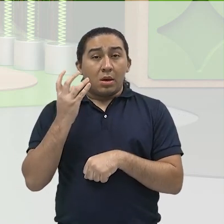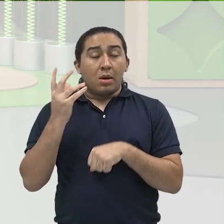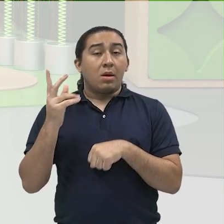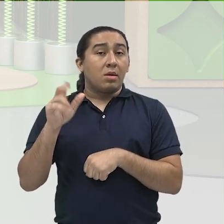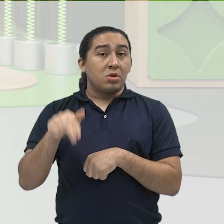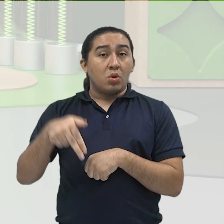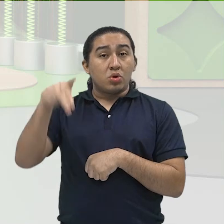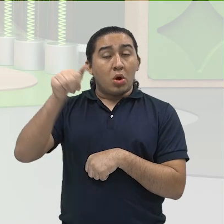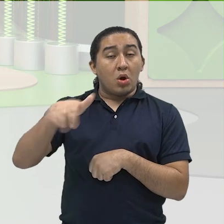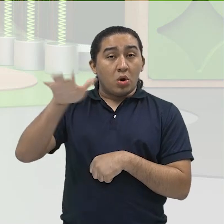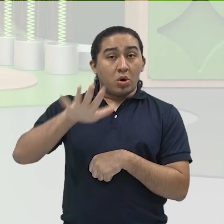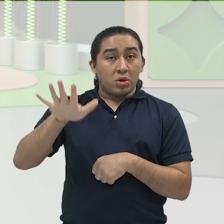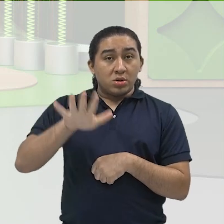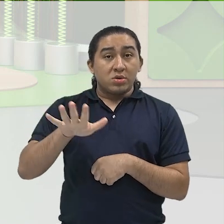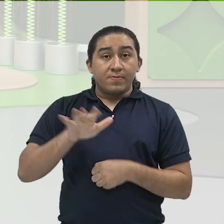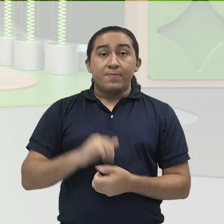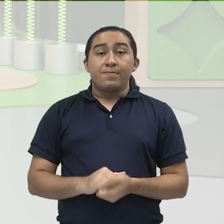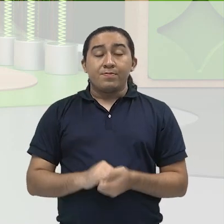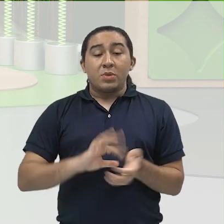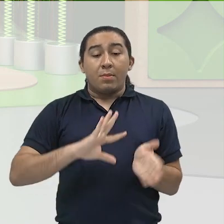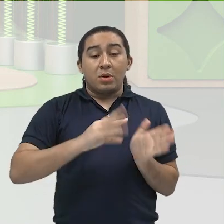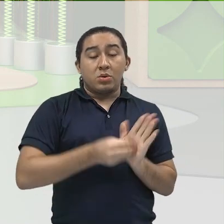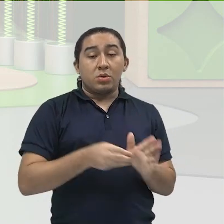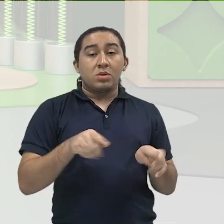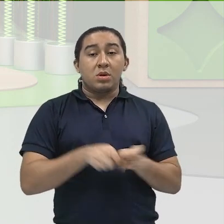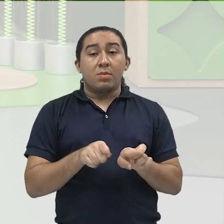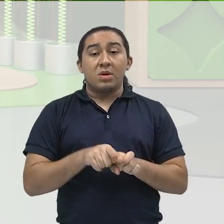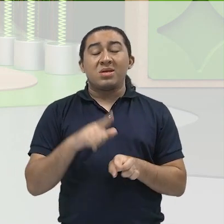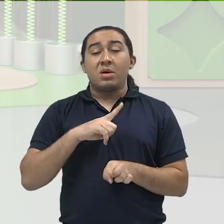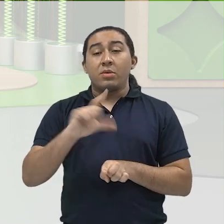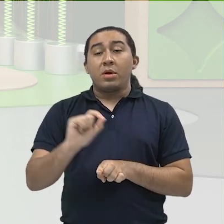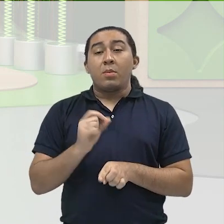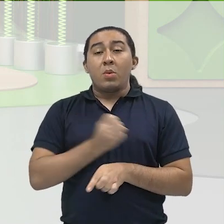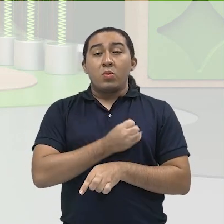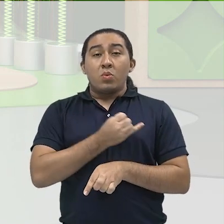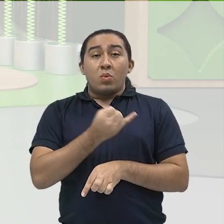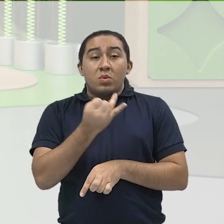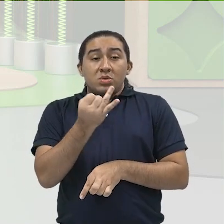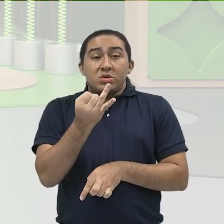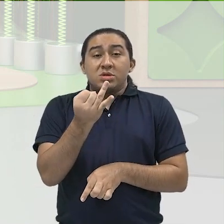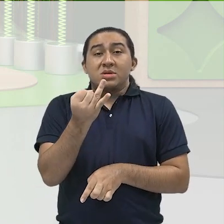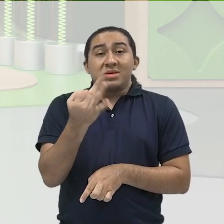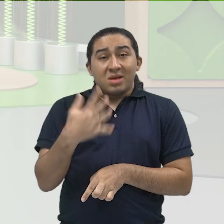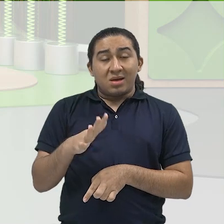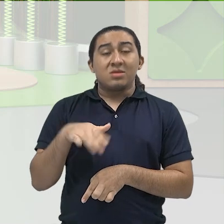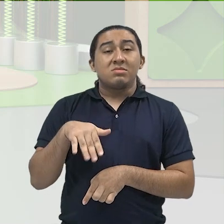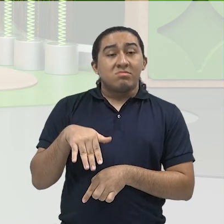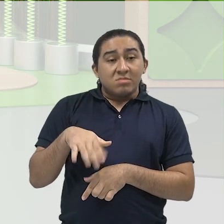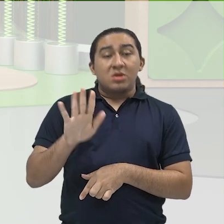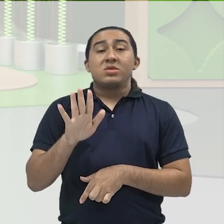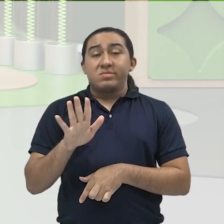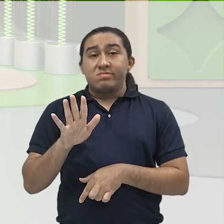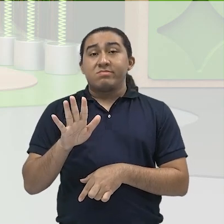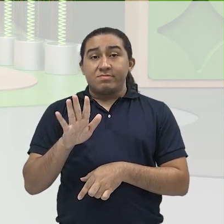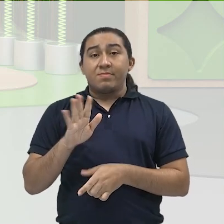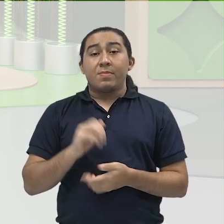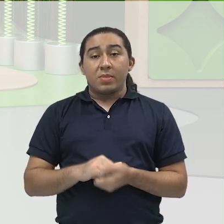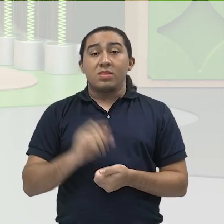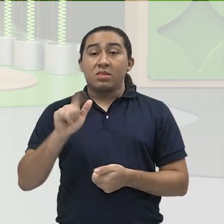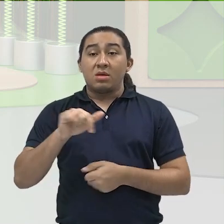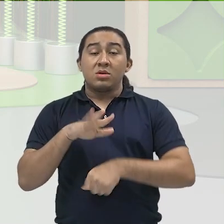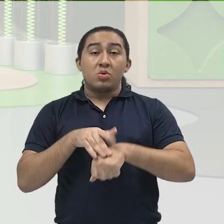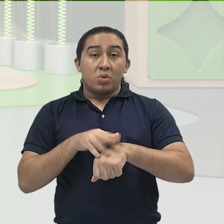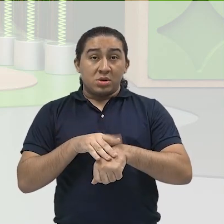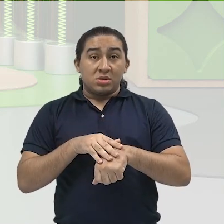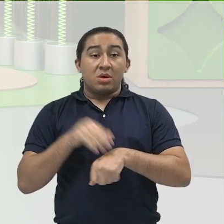amazônica, na região norte do país, né? Nós tivemos aí um grande número de incidências, né, dessa doença